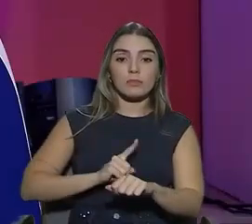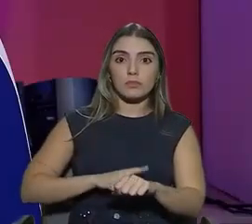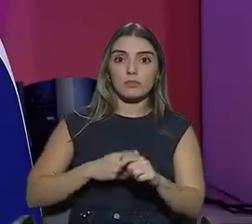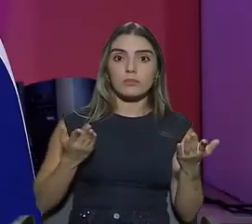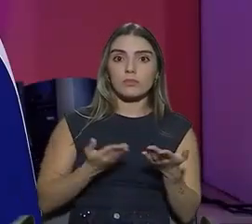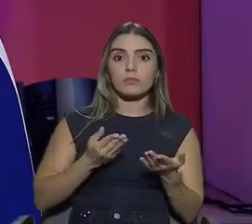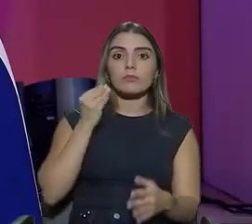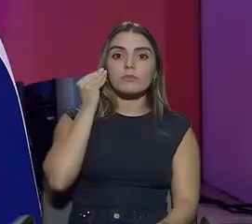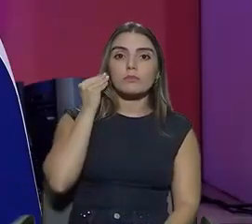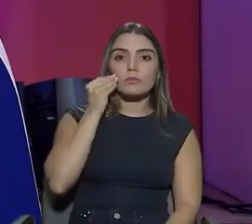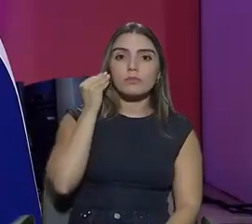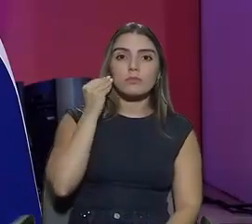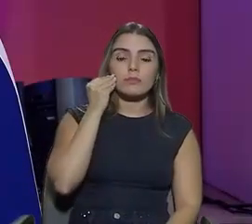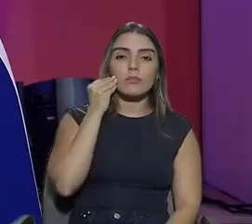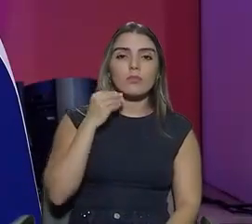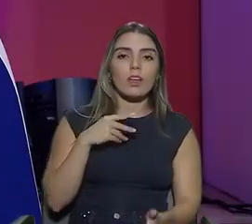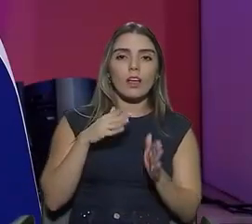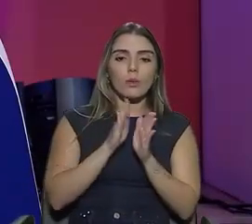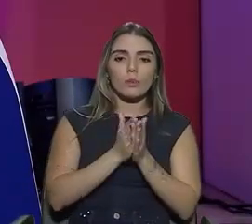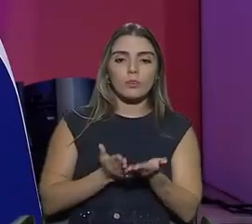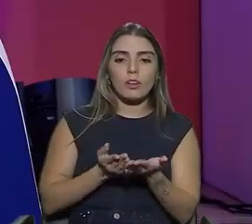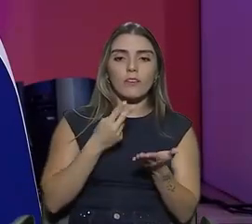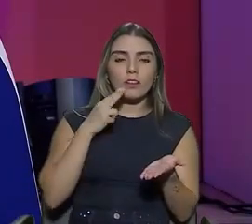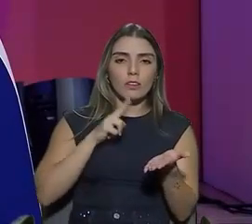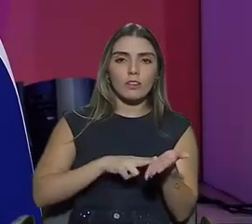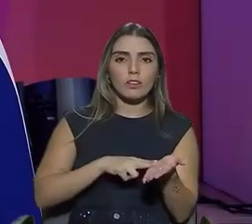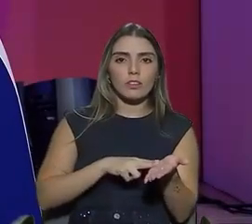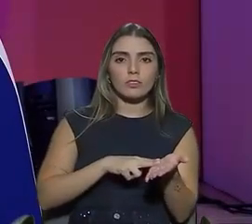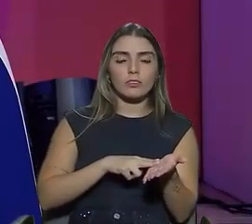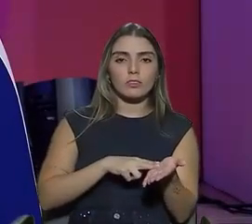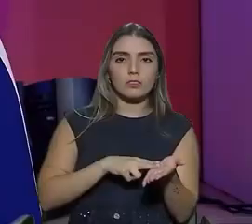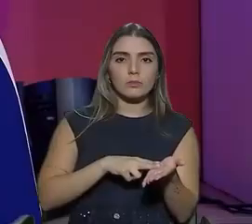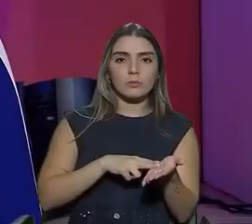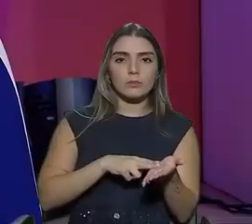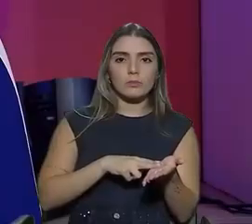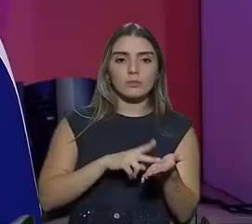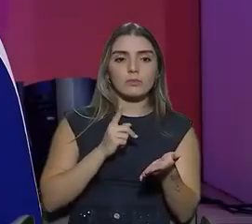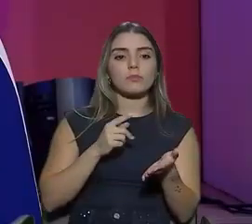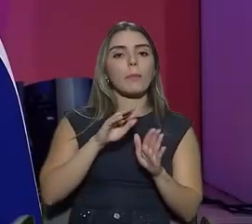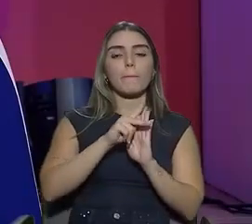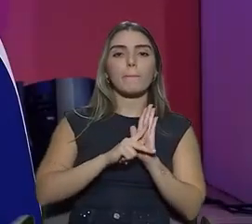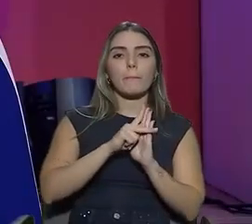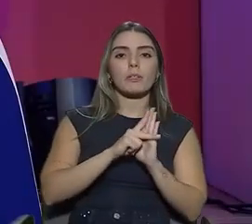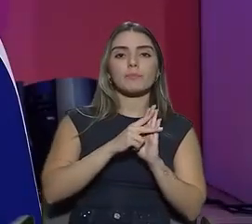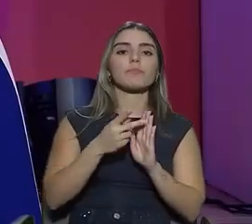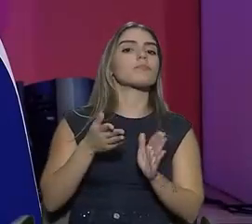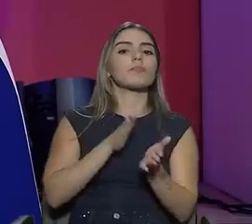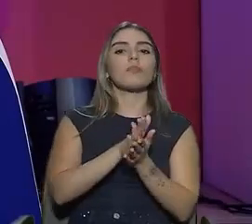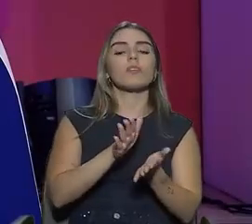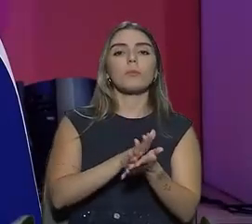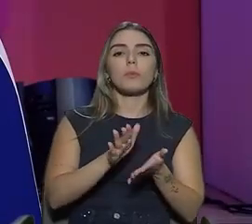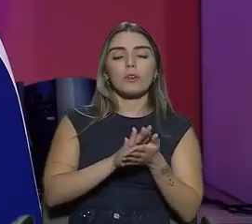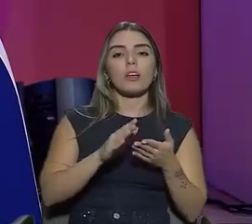livro cartoneiro. E ela estava com um projeto, na época, de publicar pessoas negras e ou LGBTQIA+,